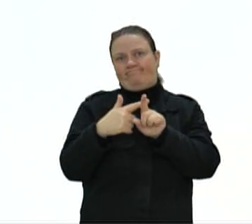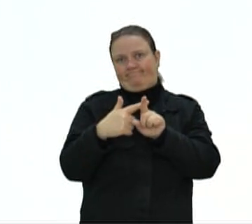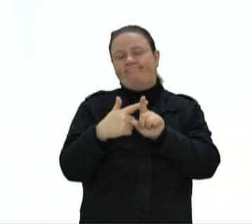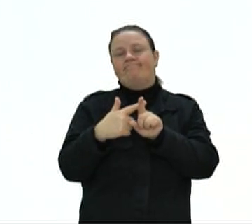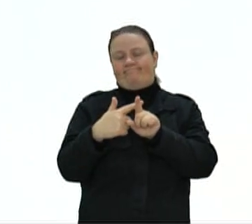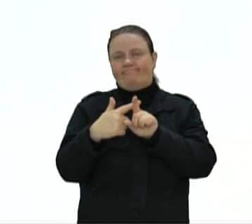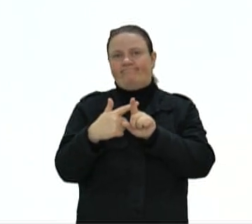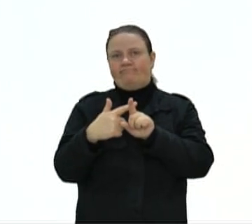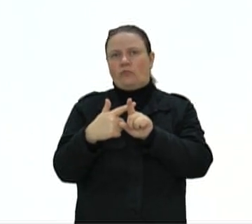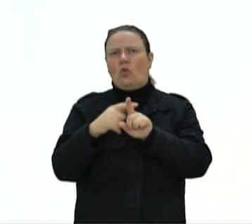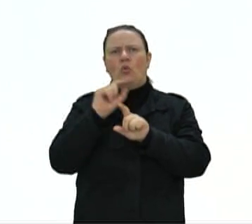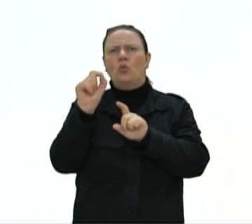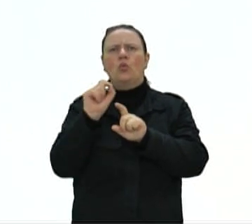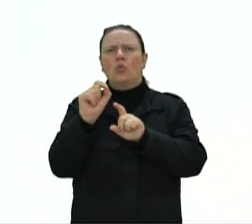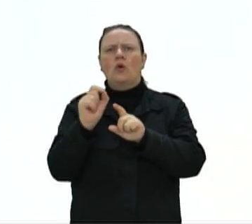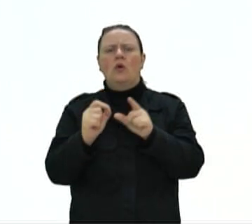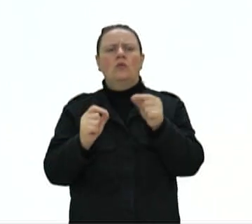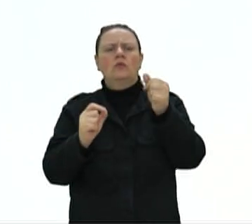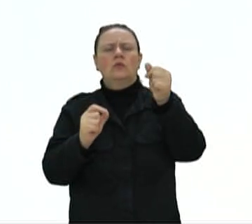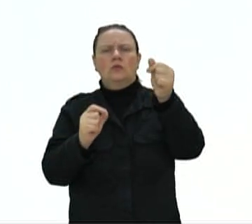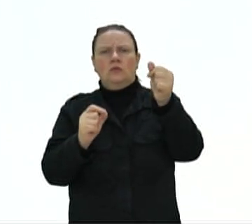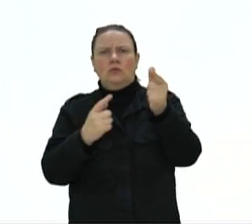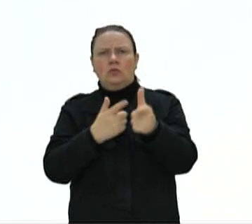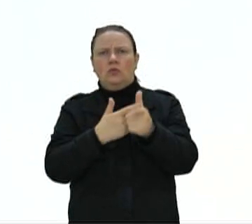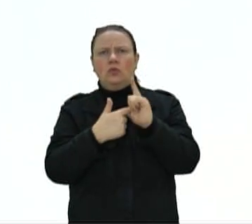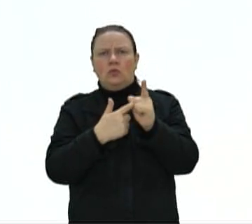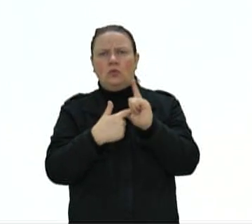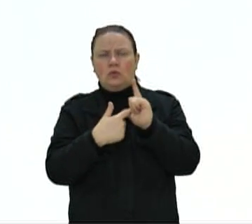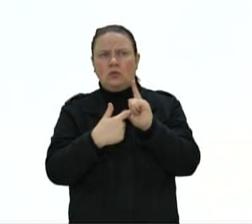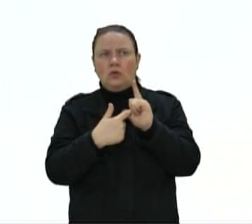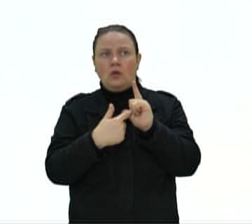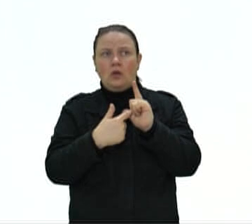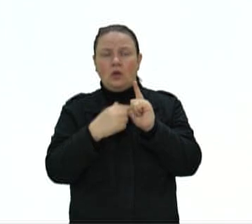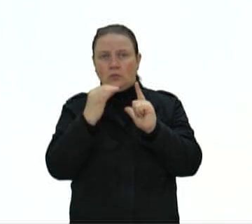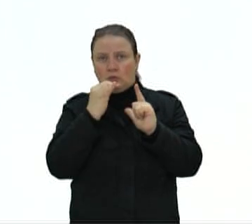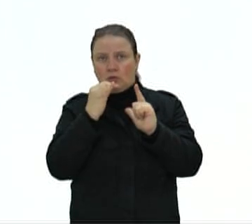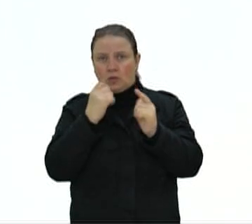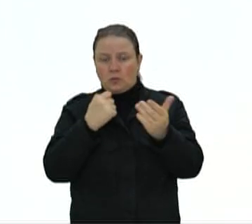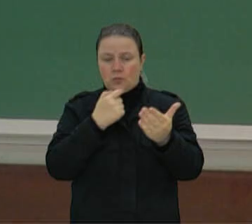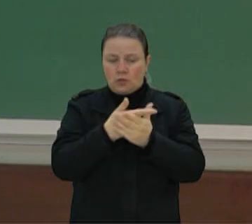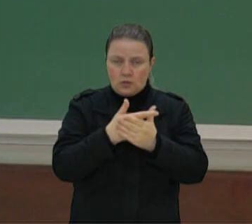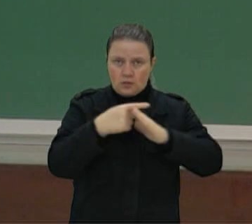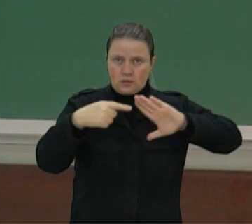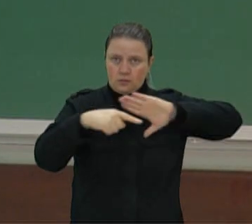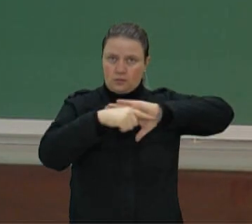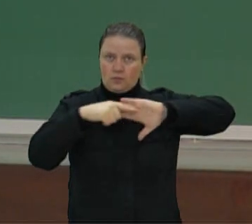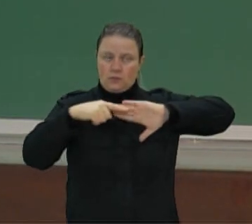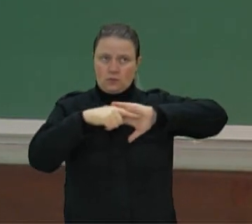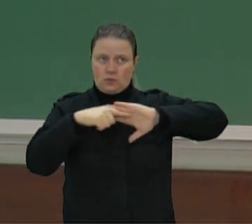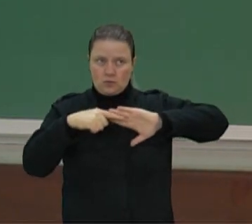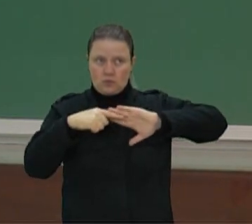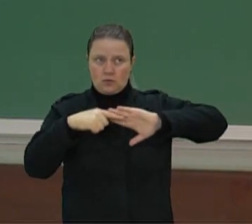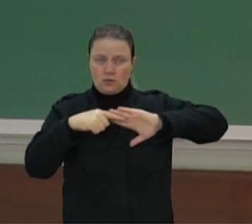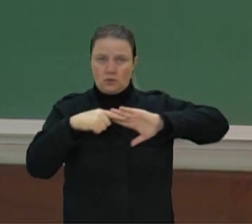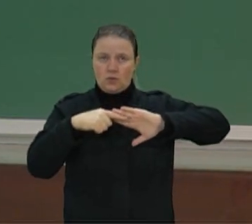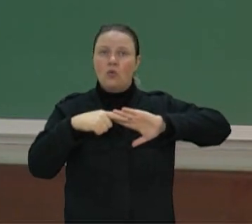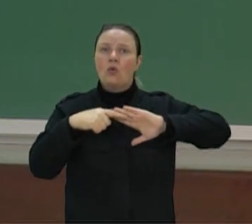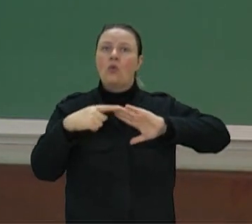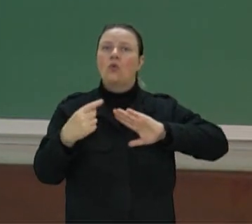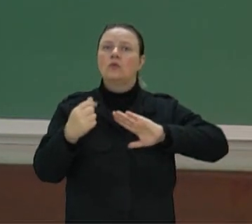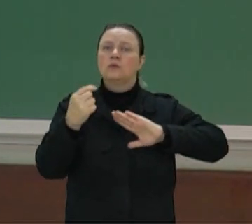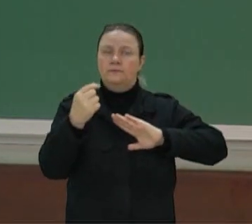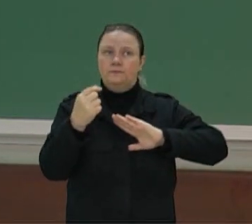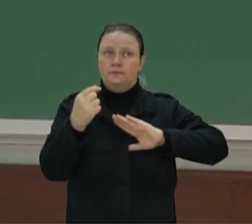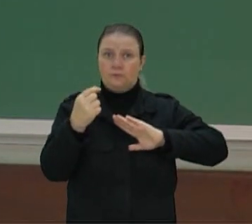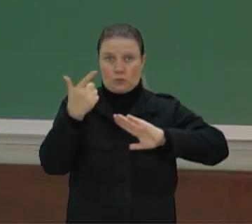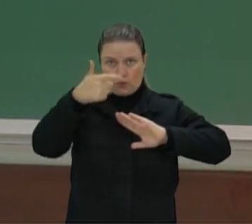devedor, certo? Qual é o saldo devedor? É quanto você vai pagar menos o valor a ser pago. De